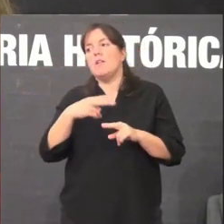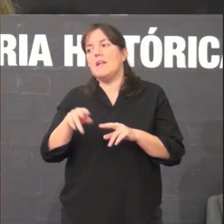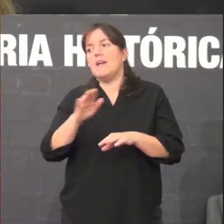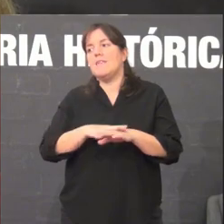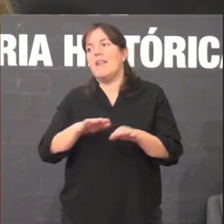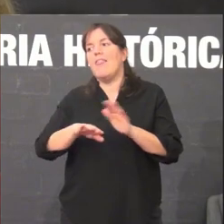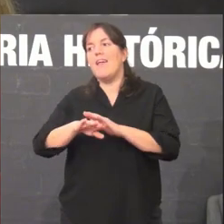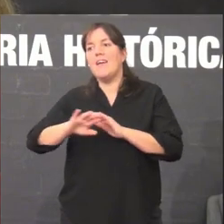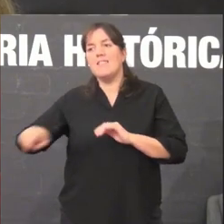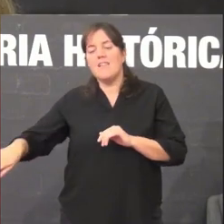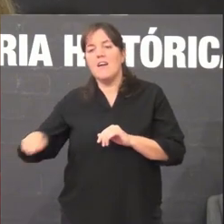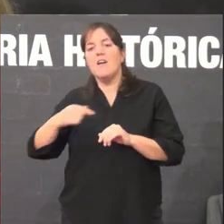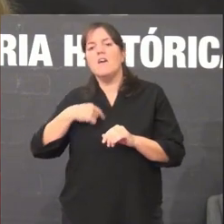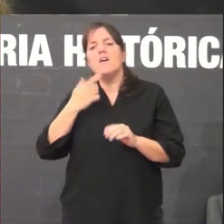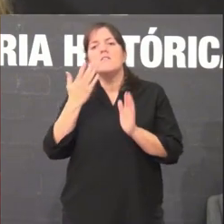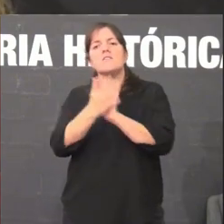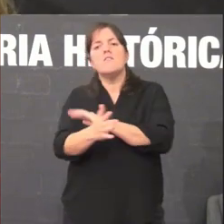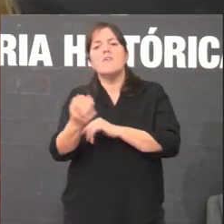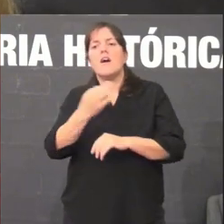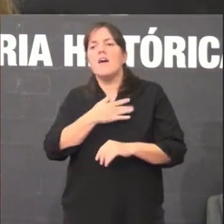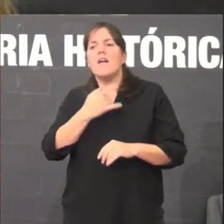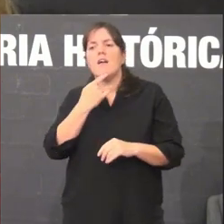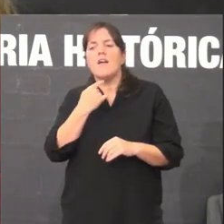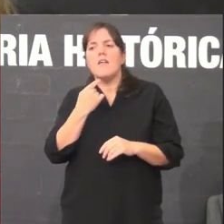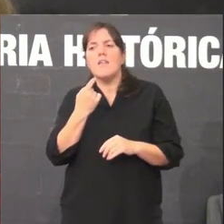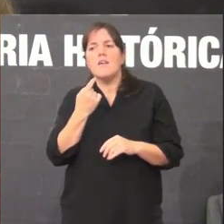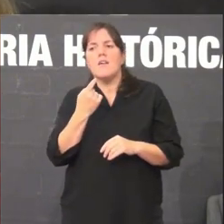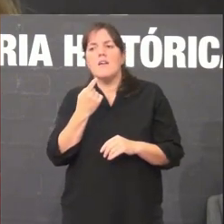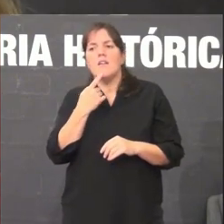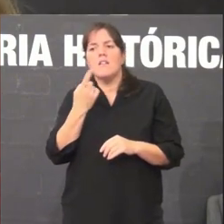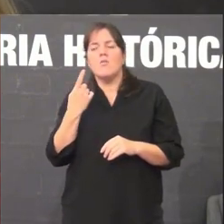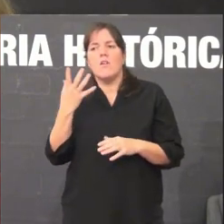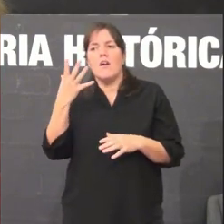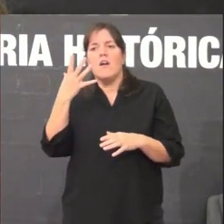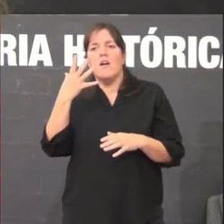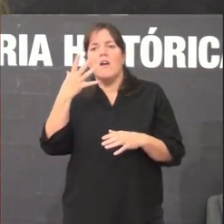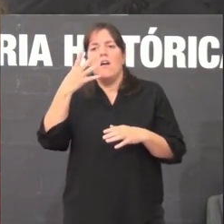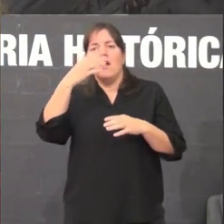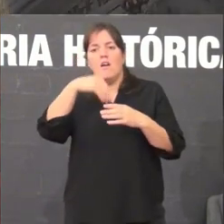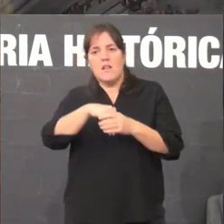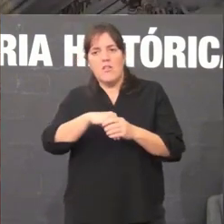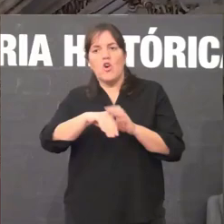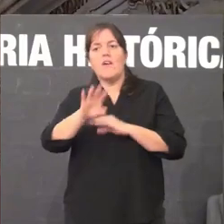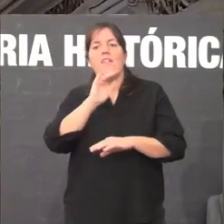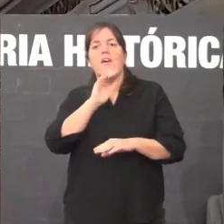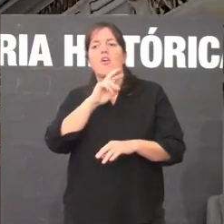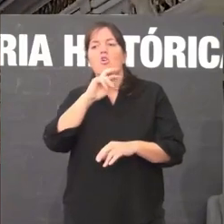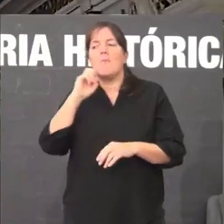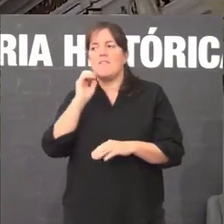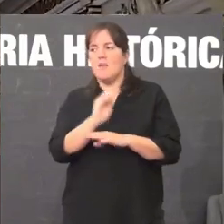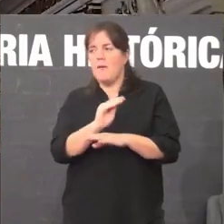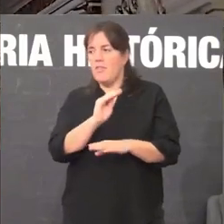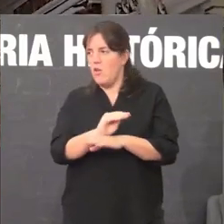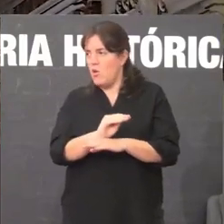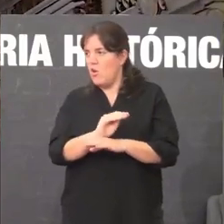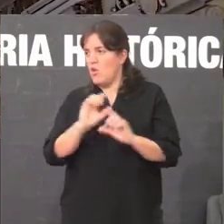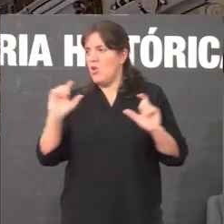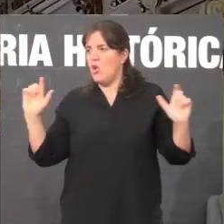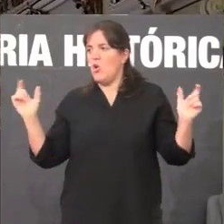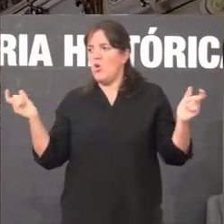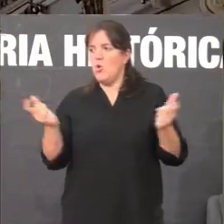memorial significava uma forma de integração e também de preservação do conjunto dos seus